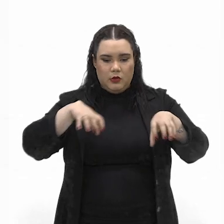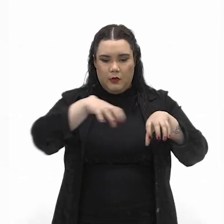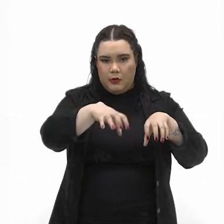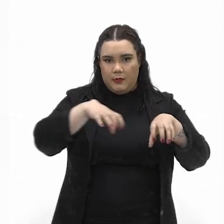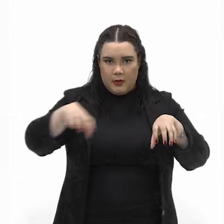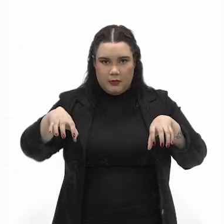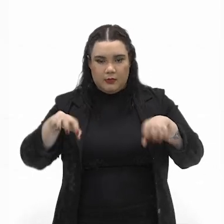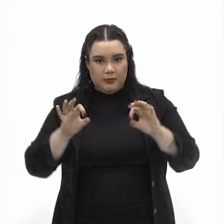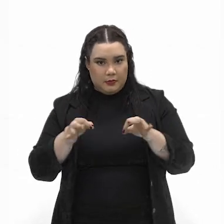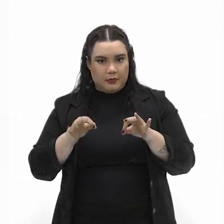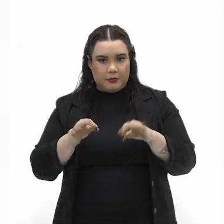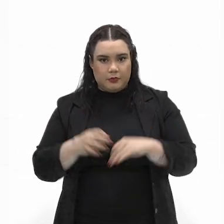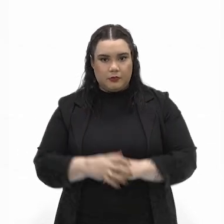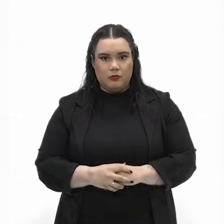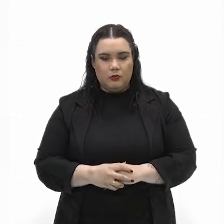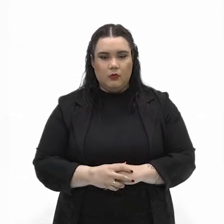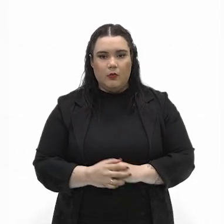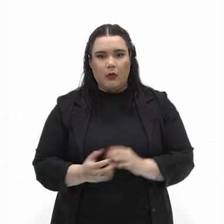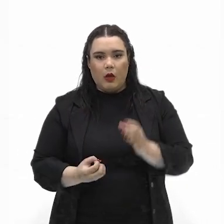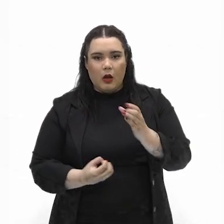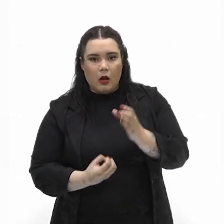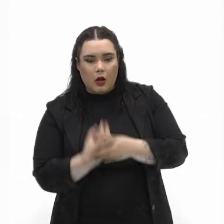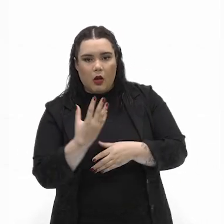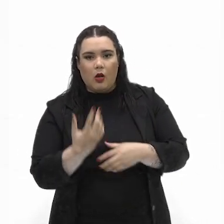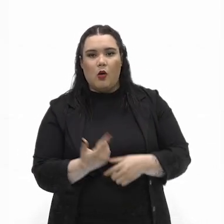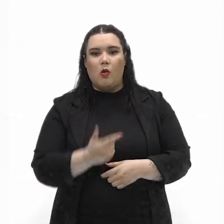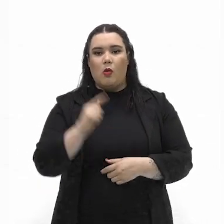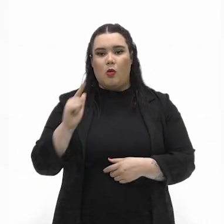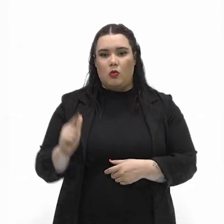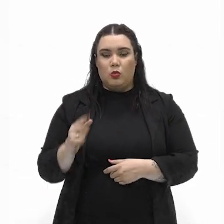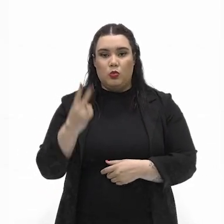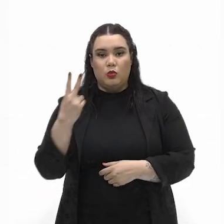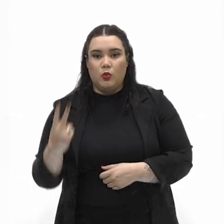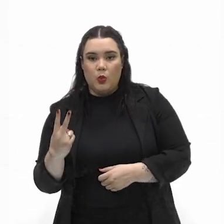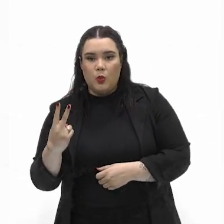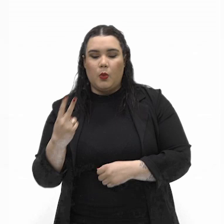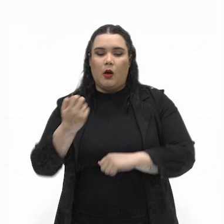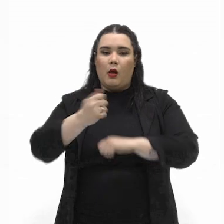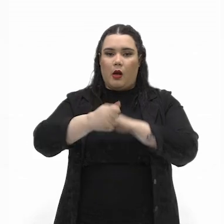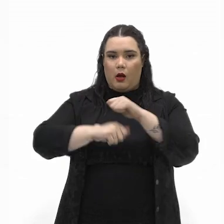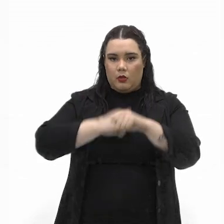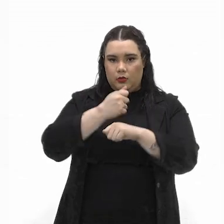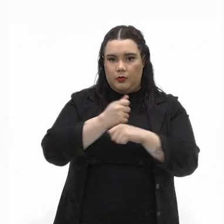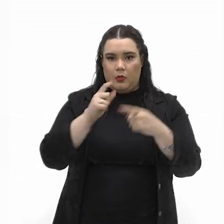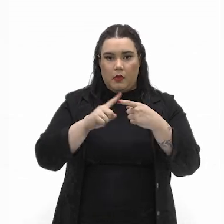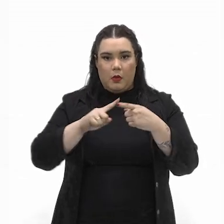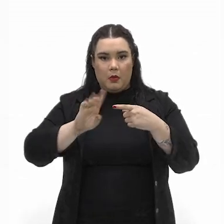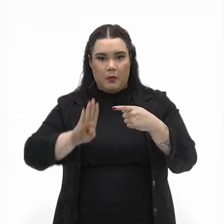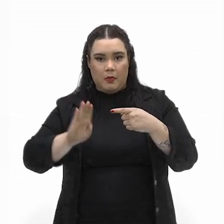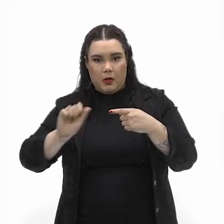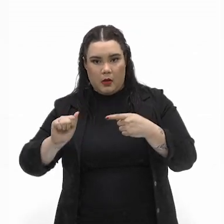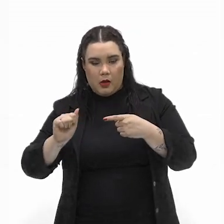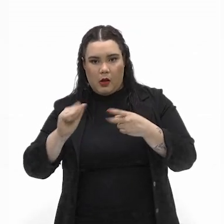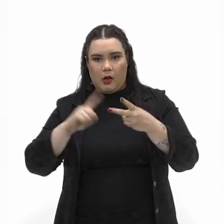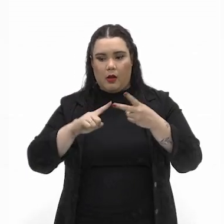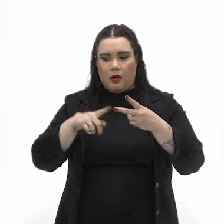núcleo. Aí, ele vai gerar outros 2 átomos, o bário e o